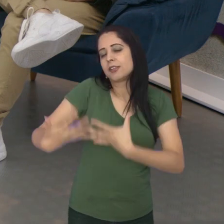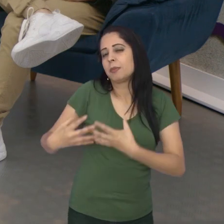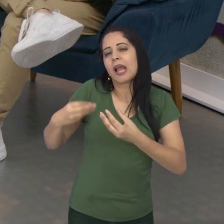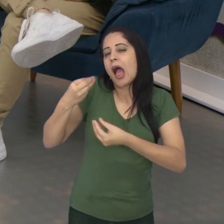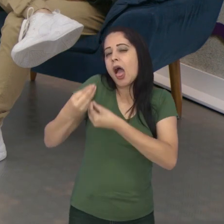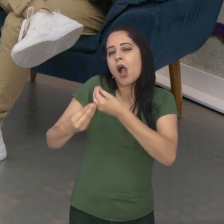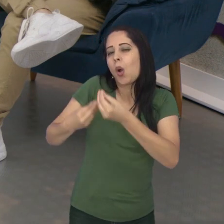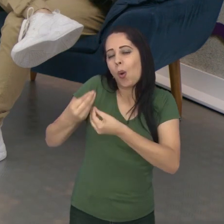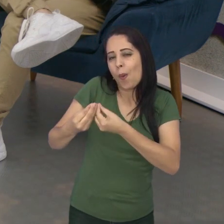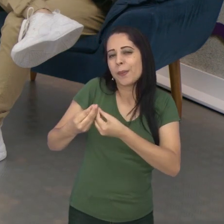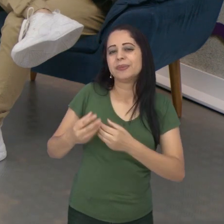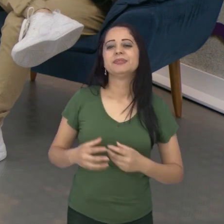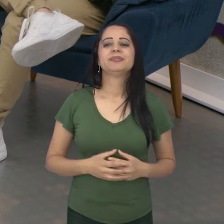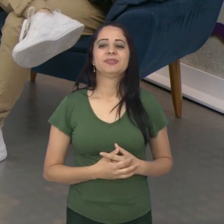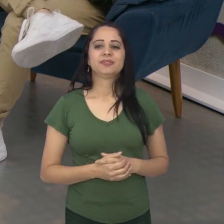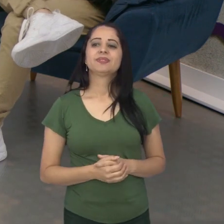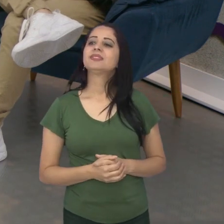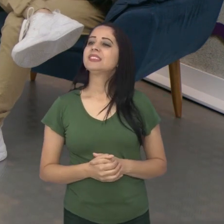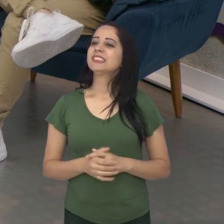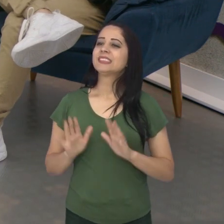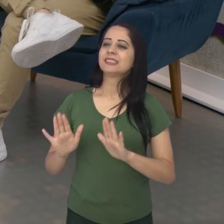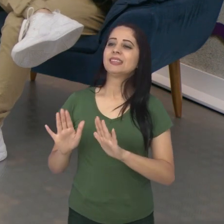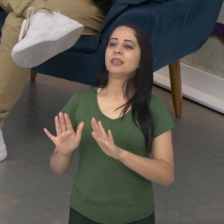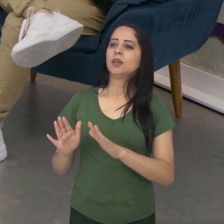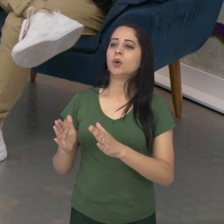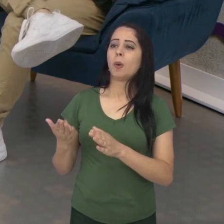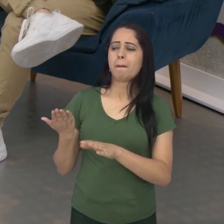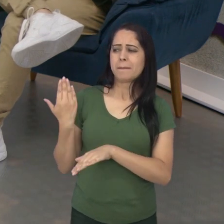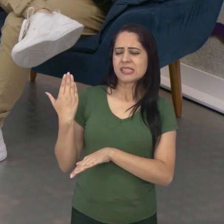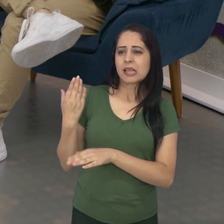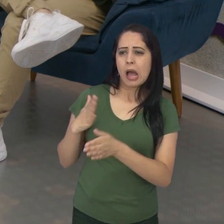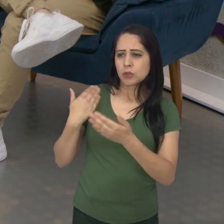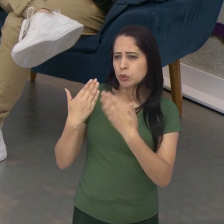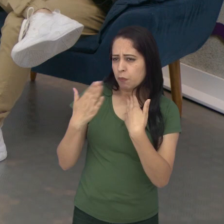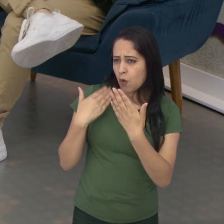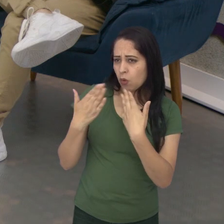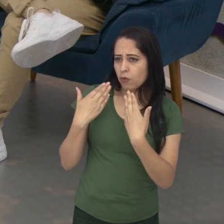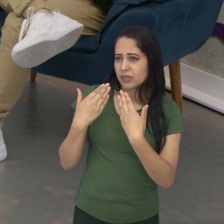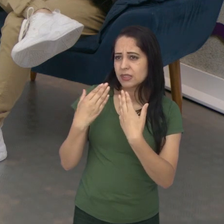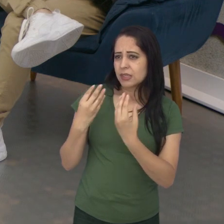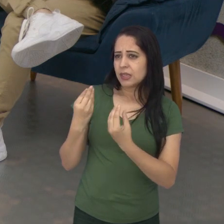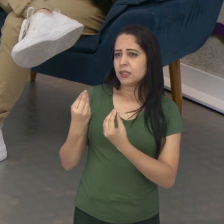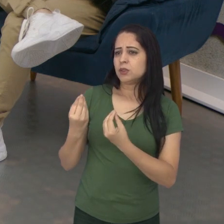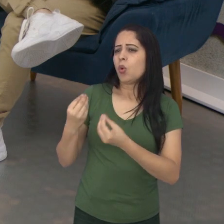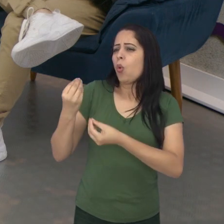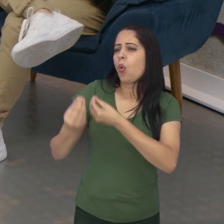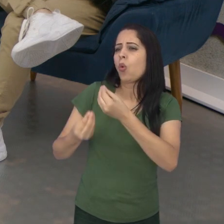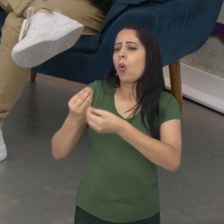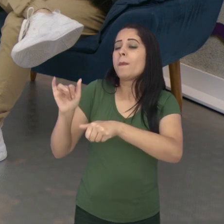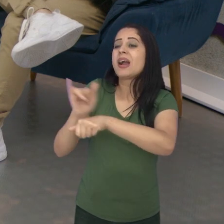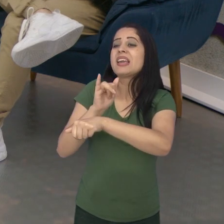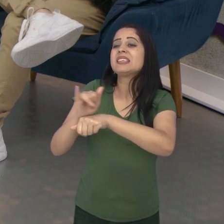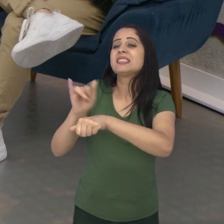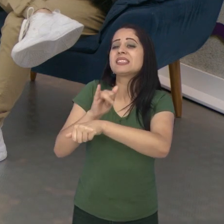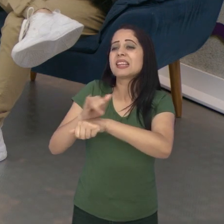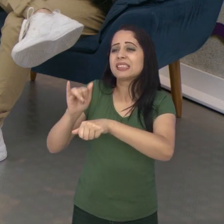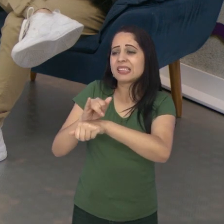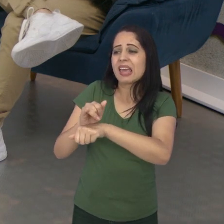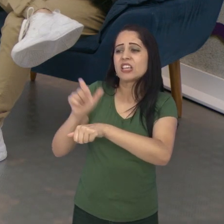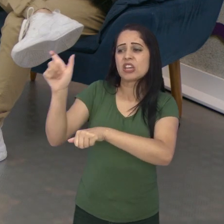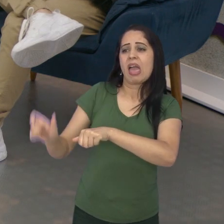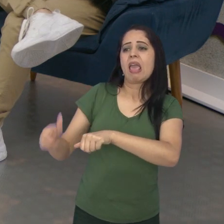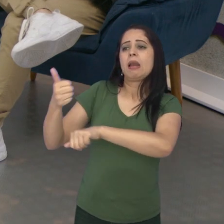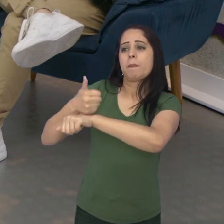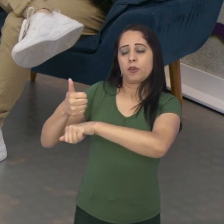neste caminho. E, Fabiana, a gente estava conversando um pouquinho sobre as ferramentas do engenheiro civil. A